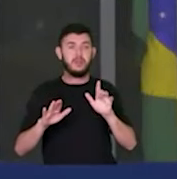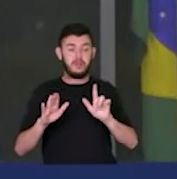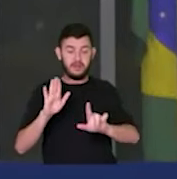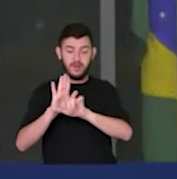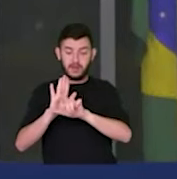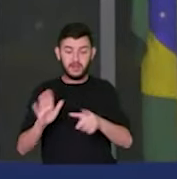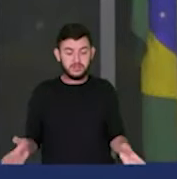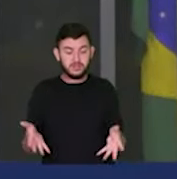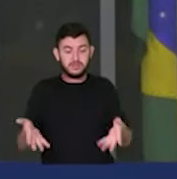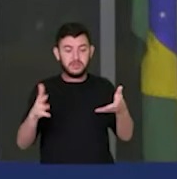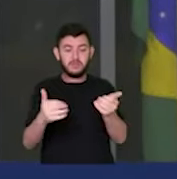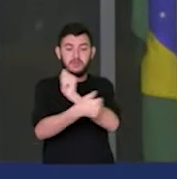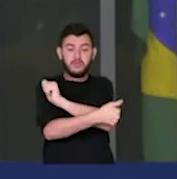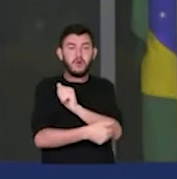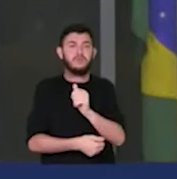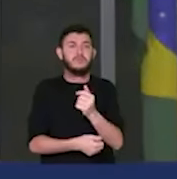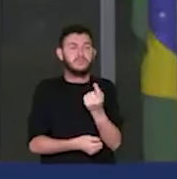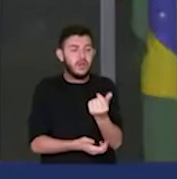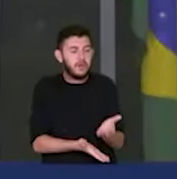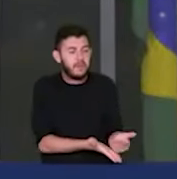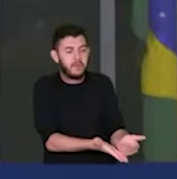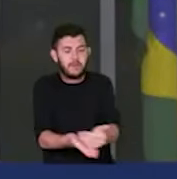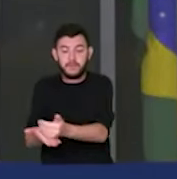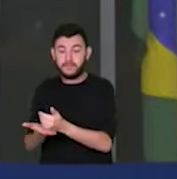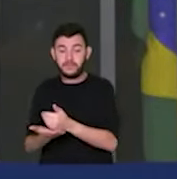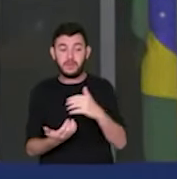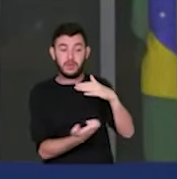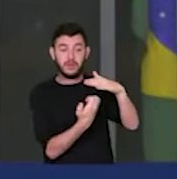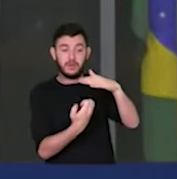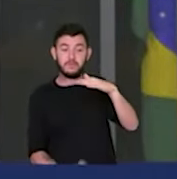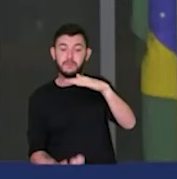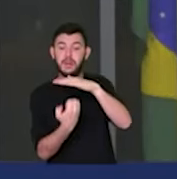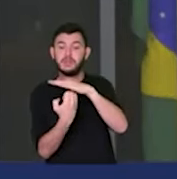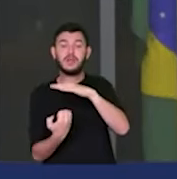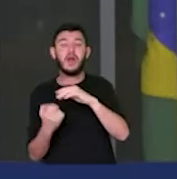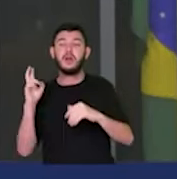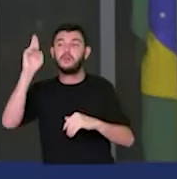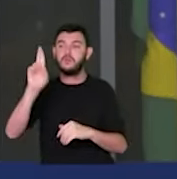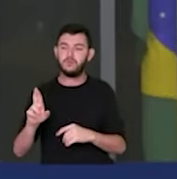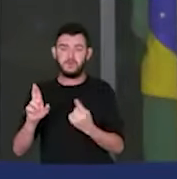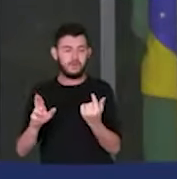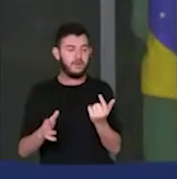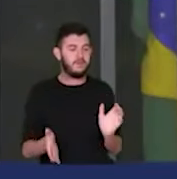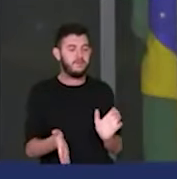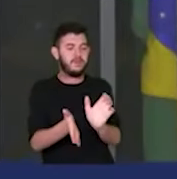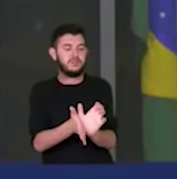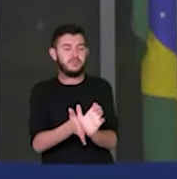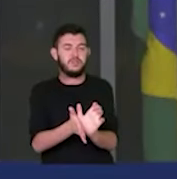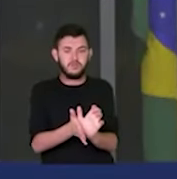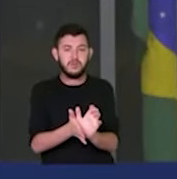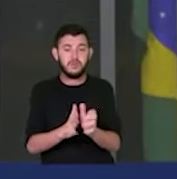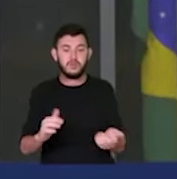da lei de incentivo ao esporte, nunca o empresário investiu tanto no esporte através da lei de incentivo como no governo